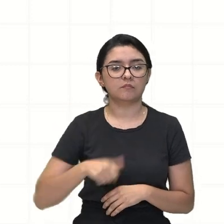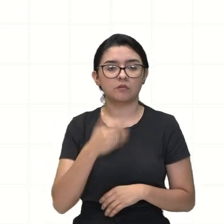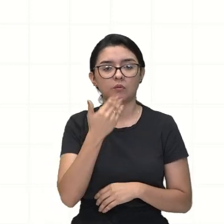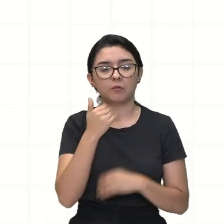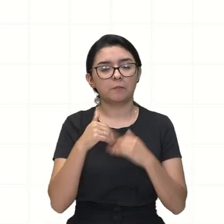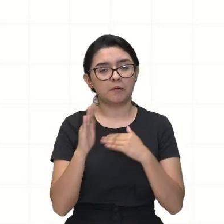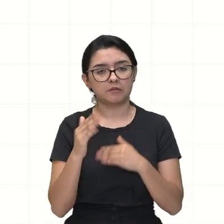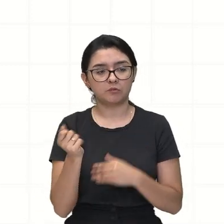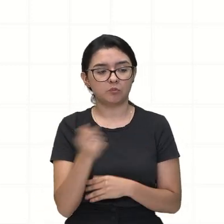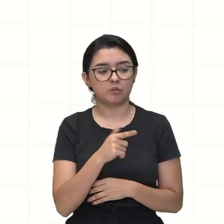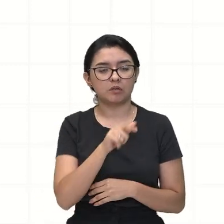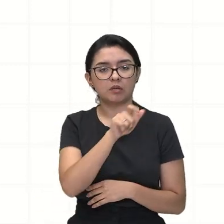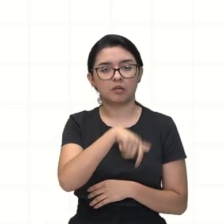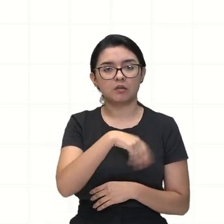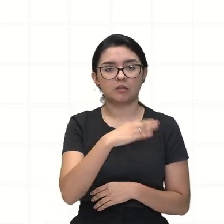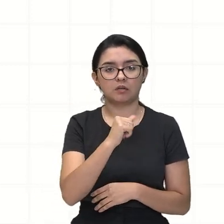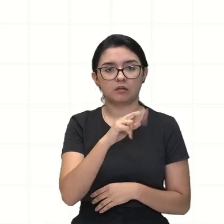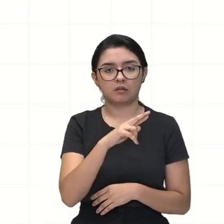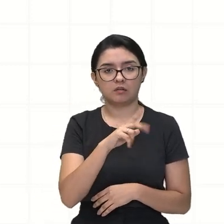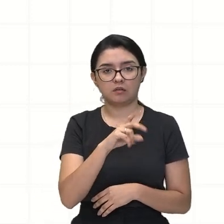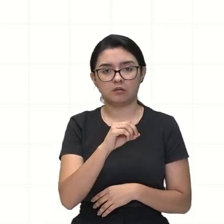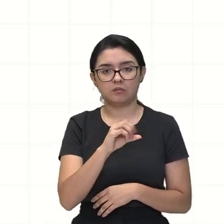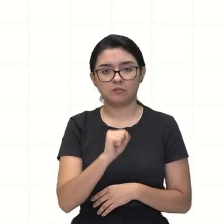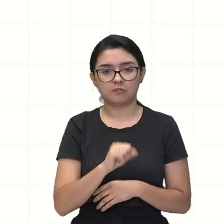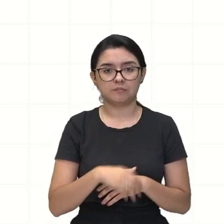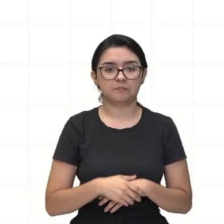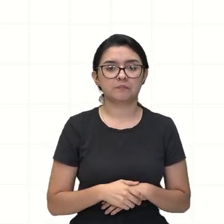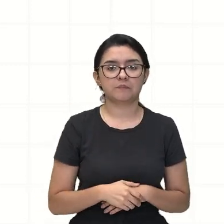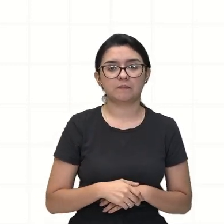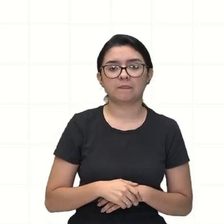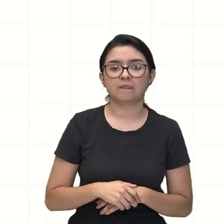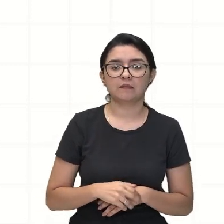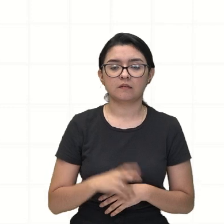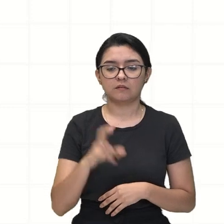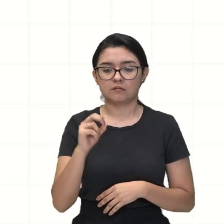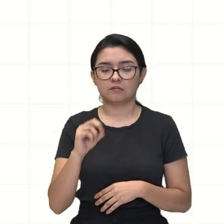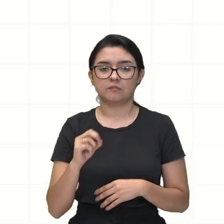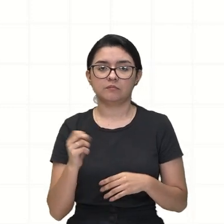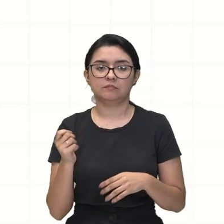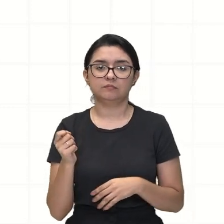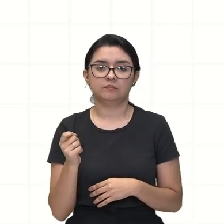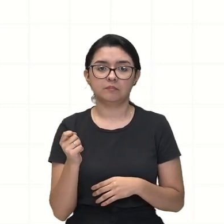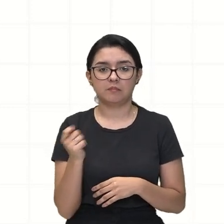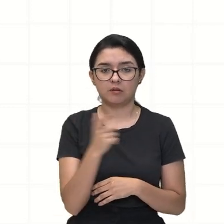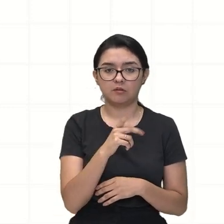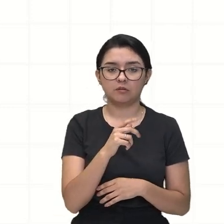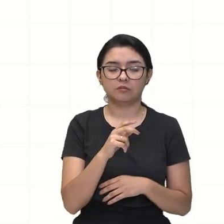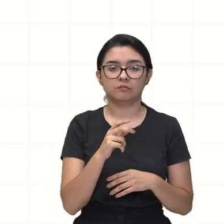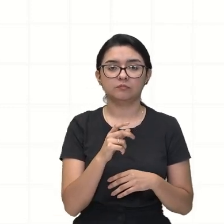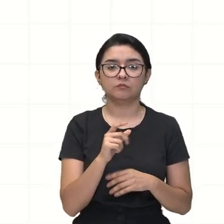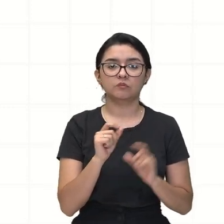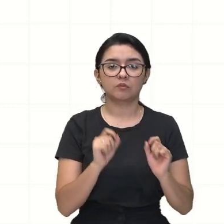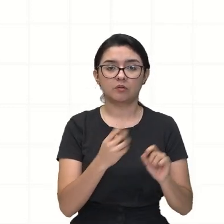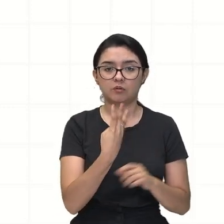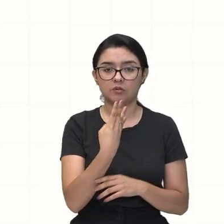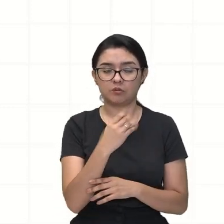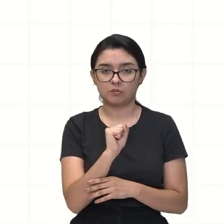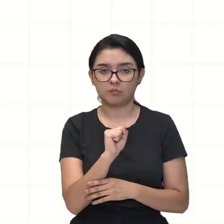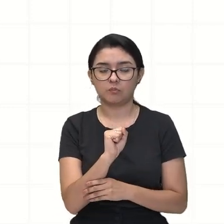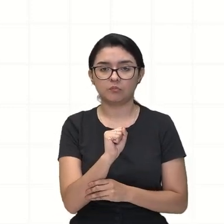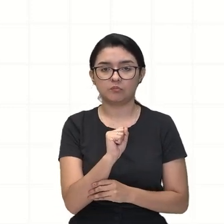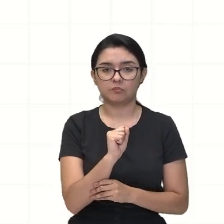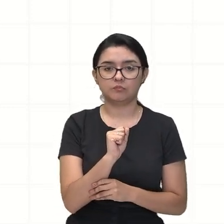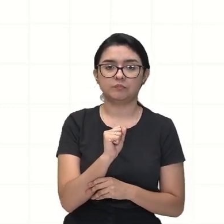pizzas, pois é aquela história, 50 sobre 60 é maior que